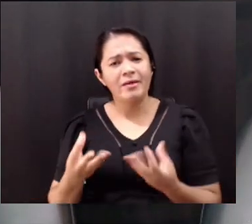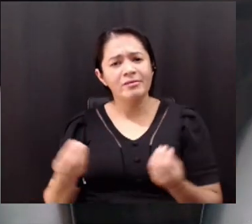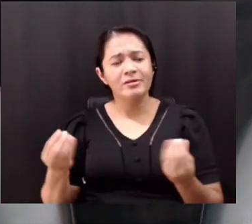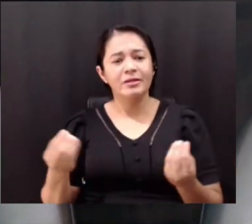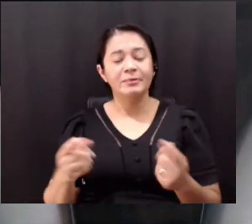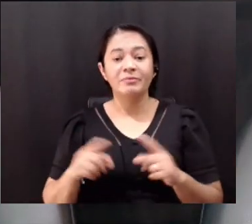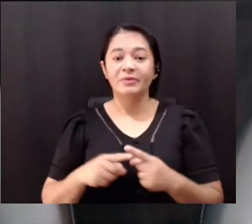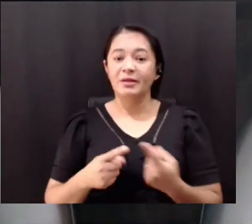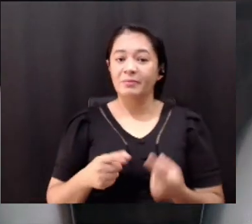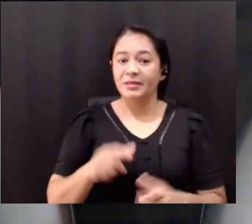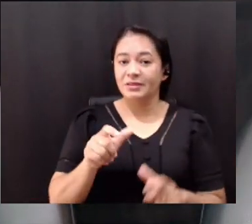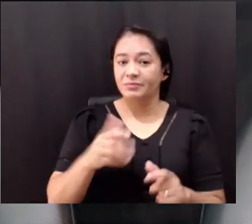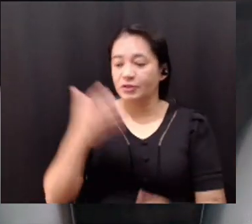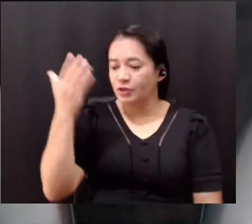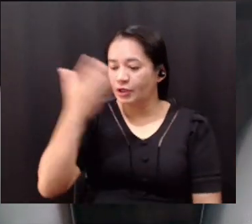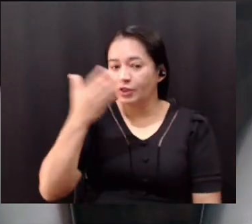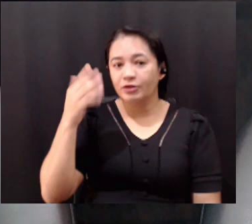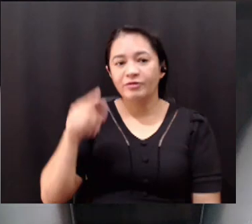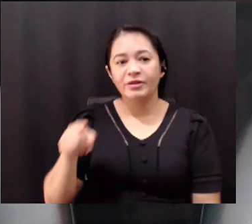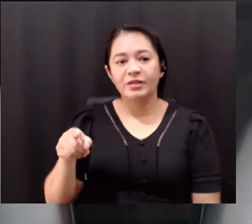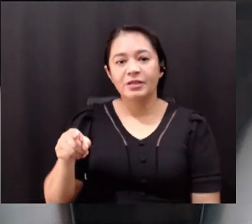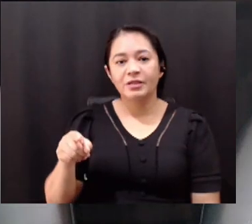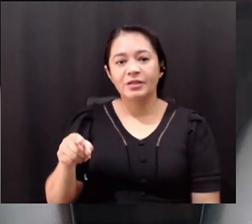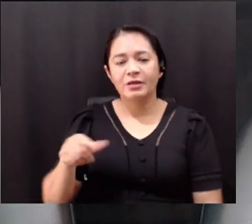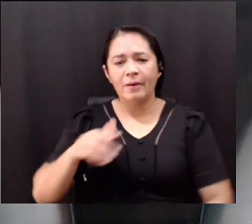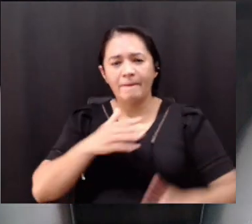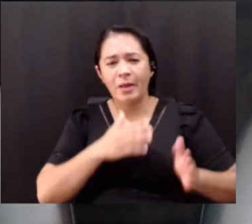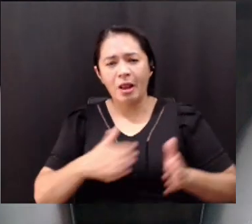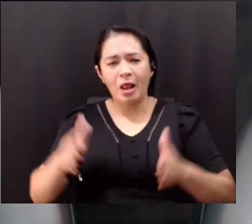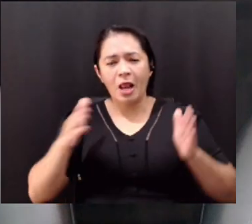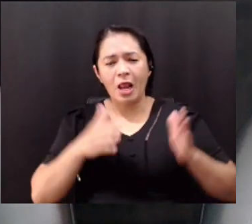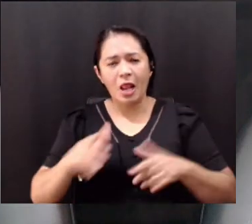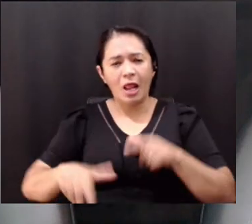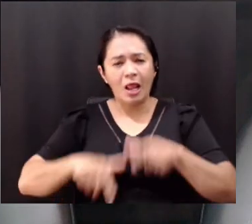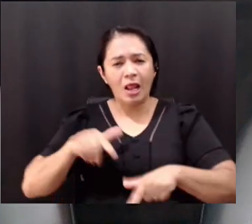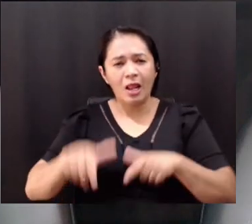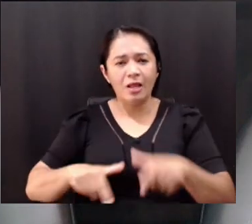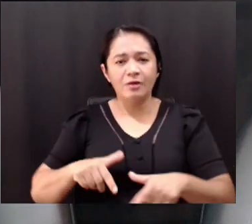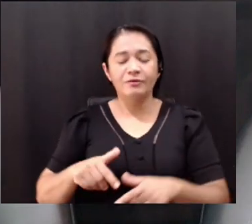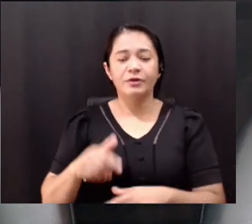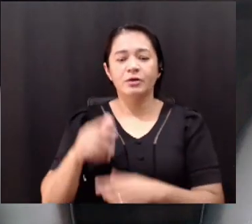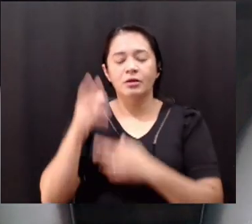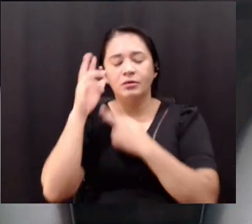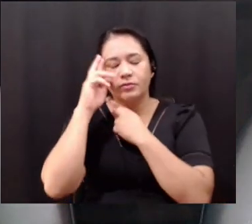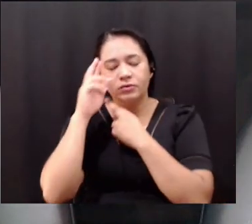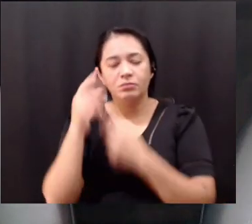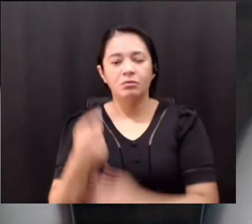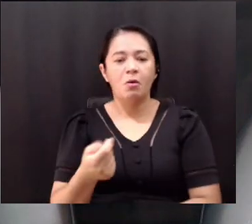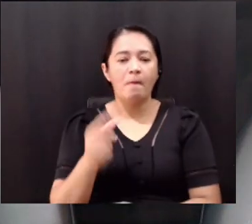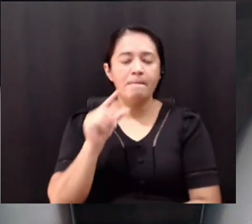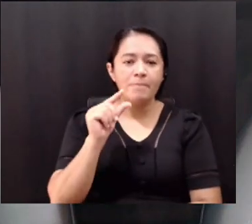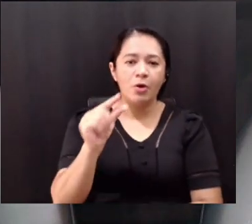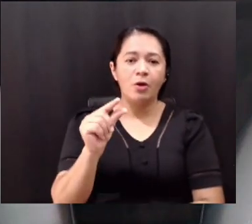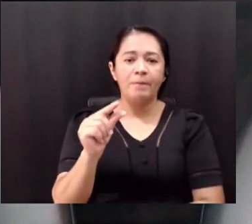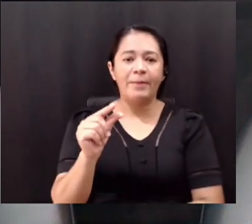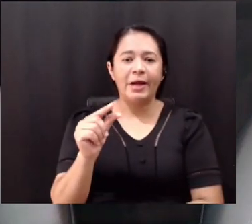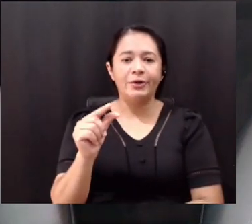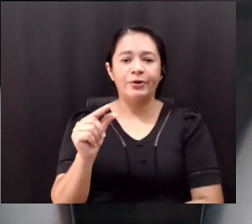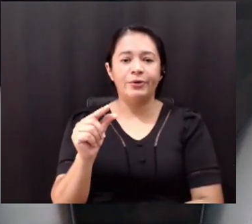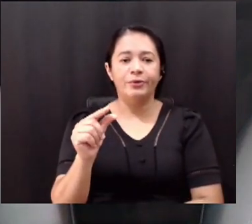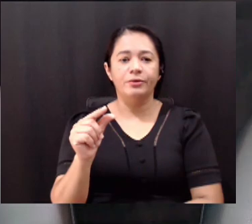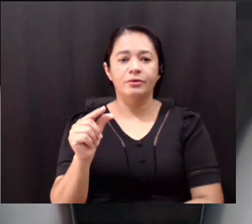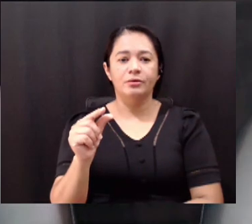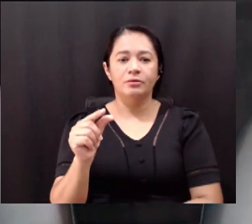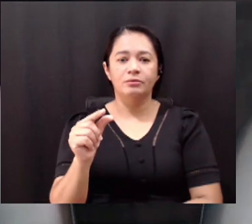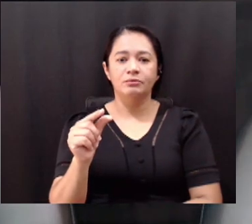para esse custo de produção, ficou noite sem dormir, né? Forçou uma condição orgânica